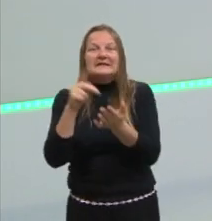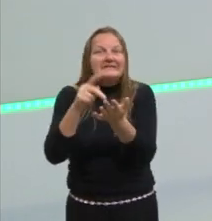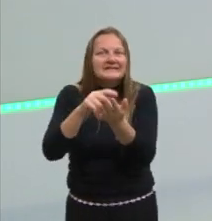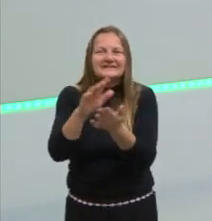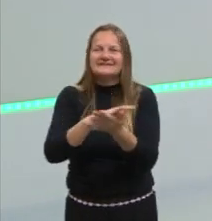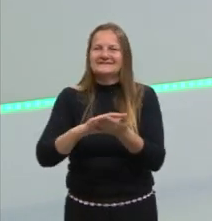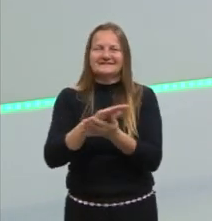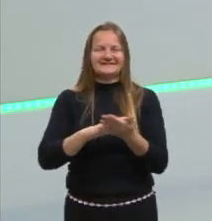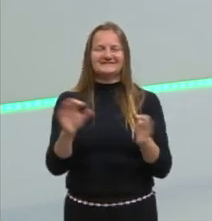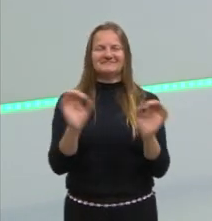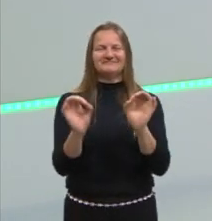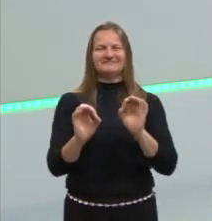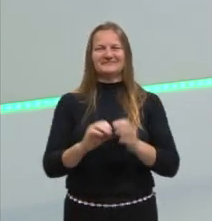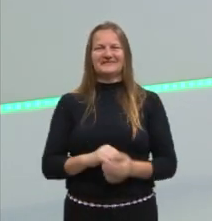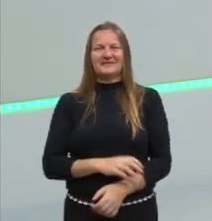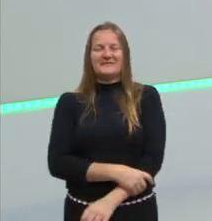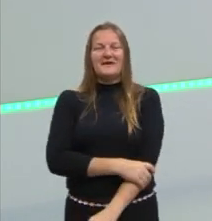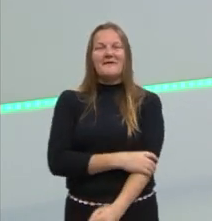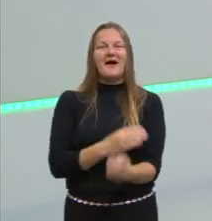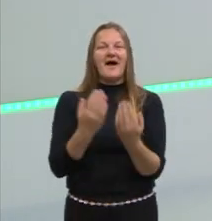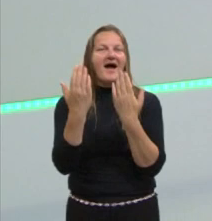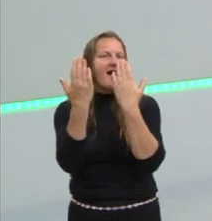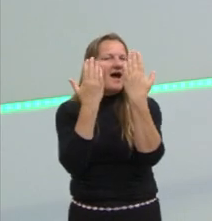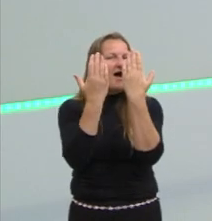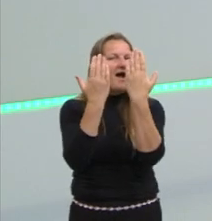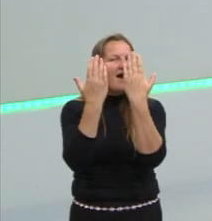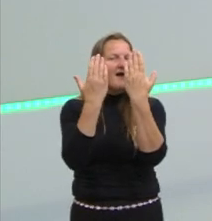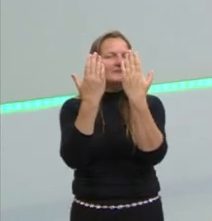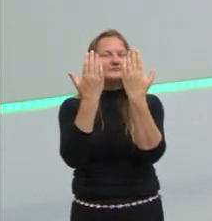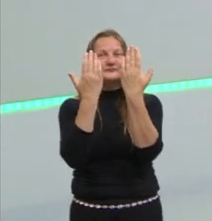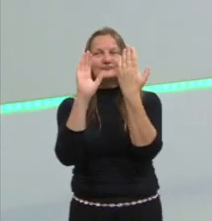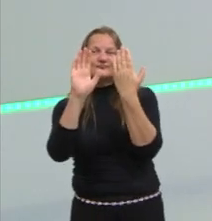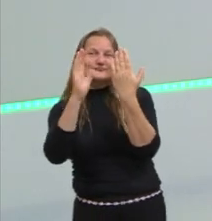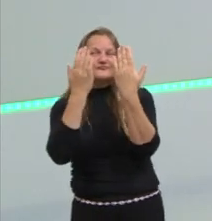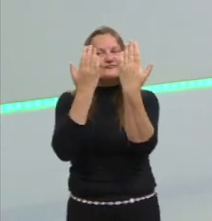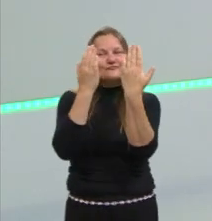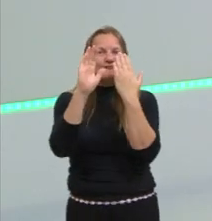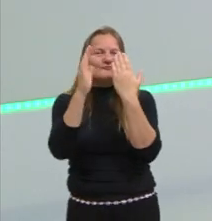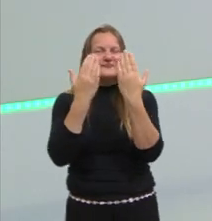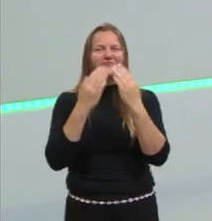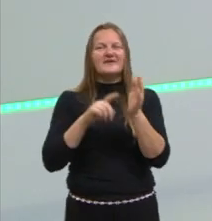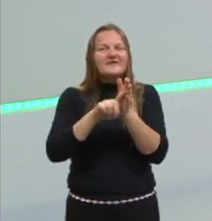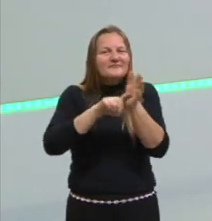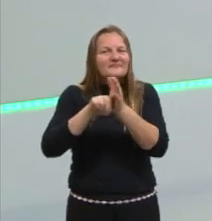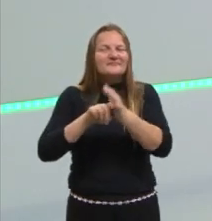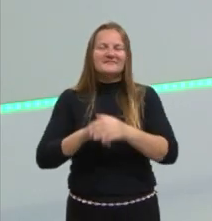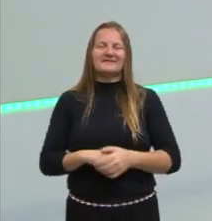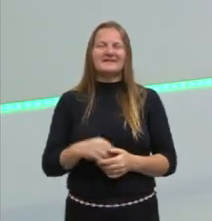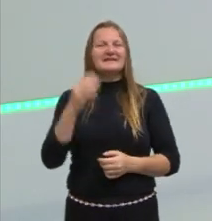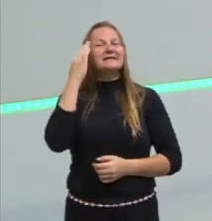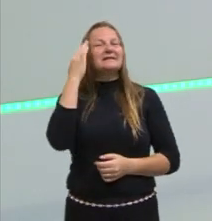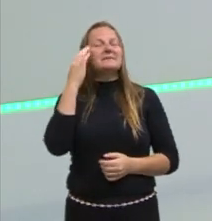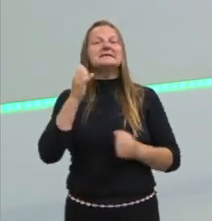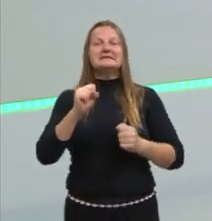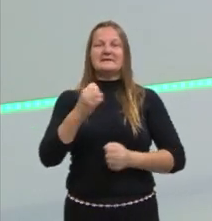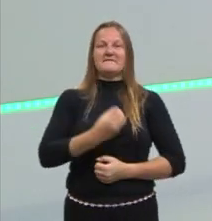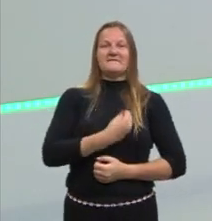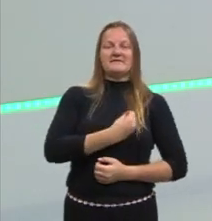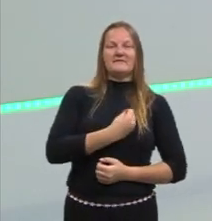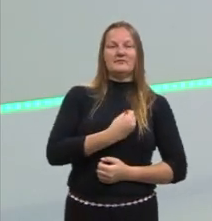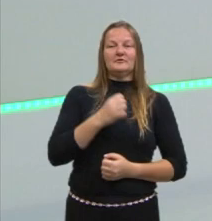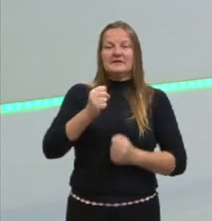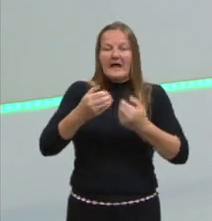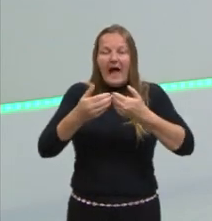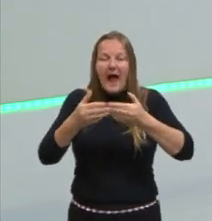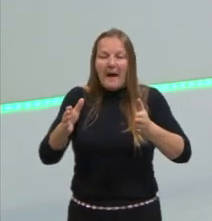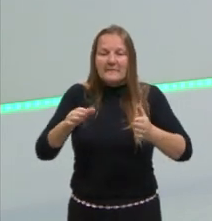gatos vivos ou gatos mortos é uma analogia para que fique um pouco mais fácil de entender então a gente só vai saber né se o gato está vivo ou tá morto